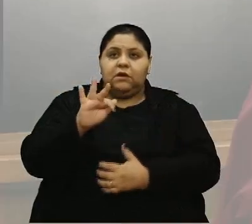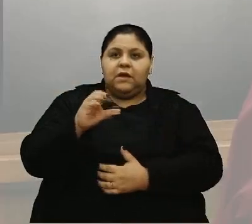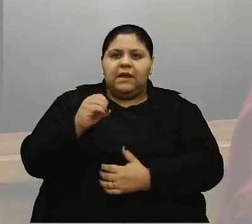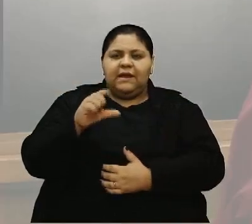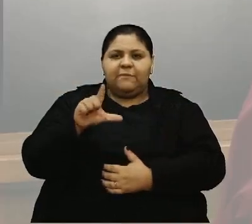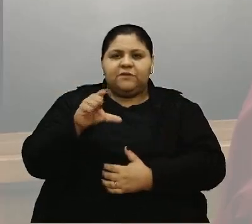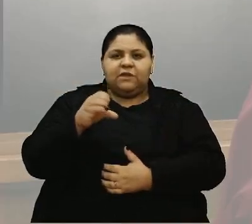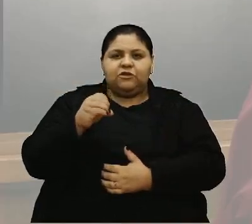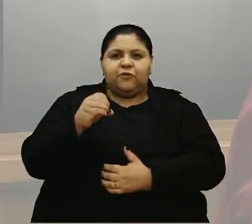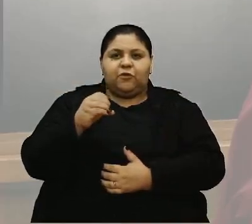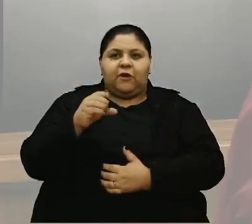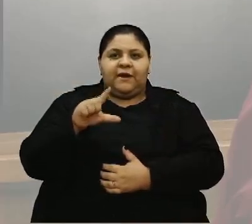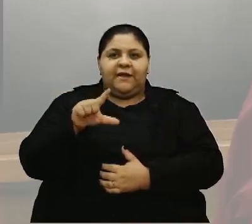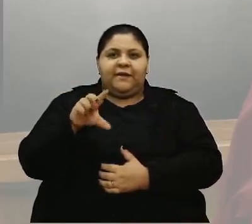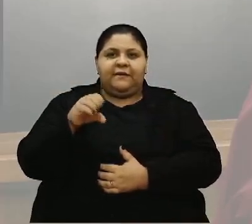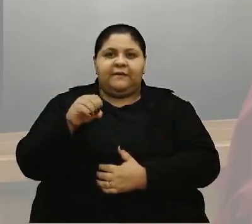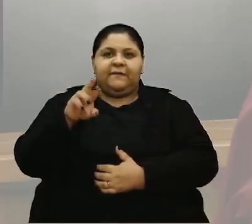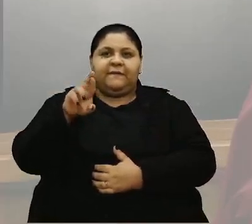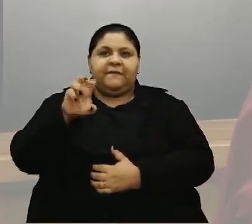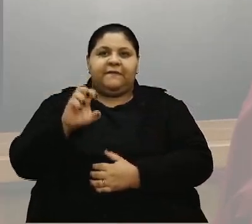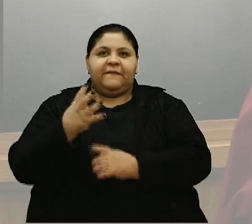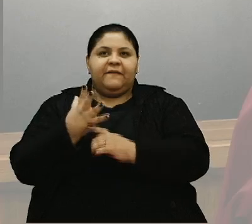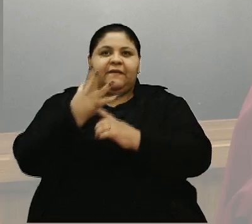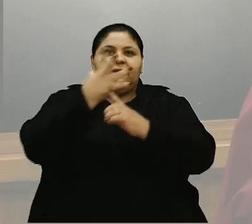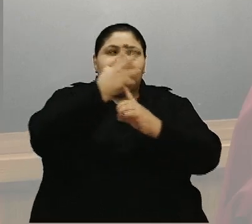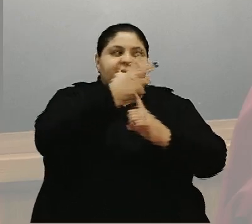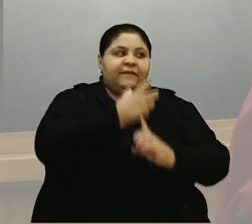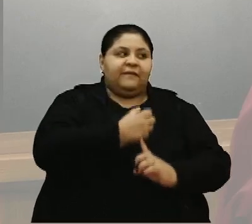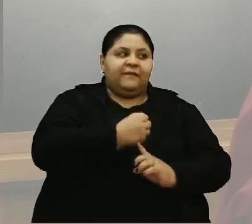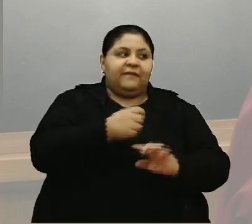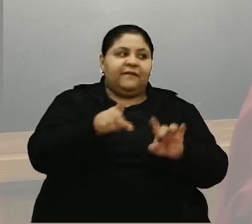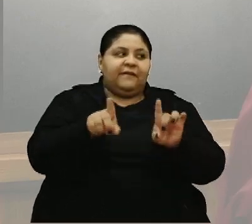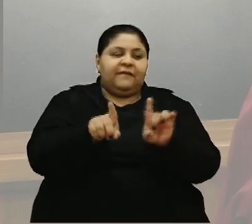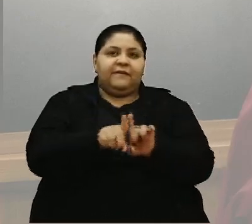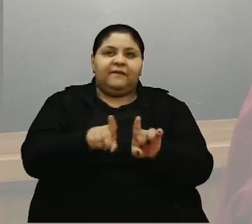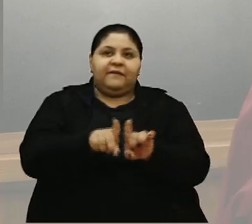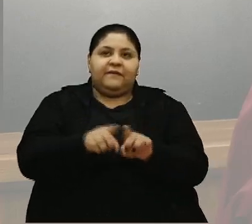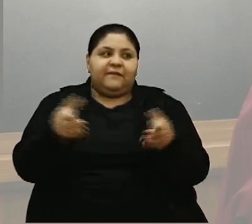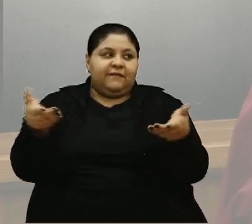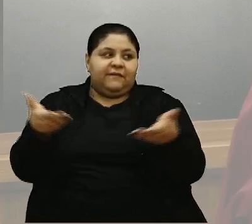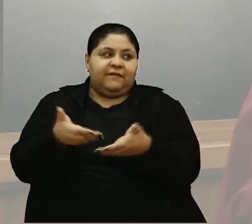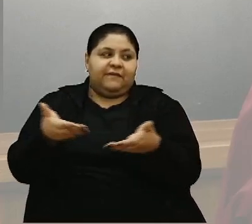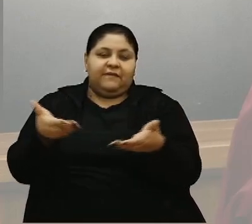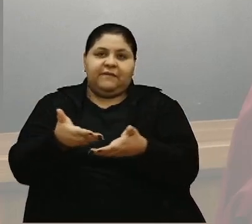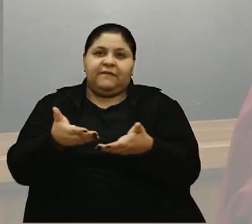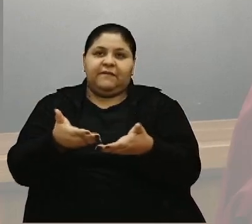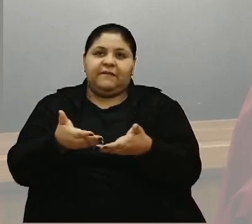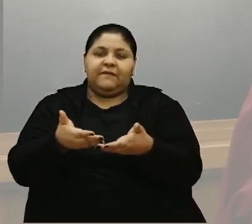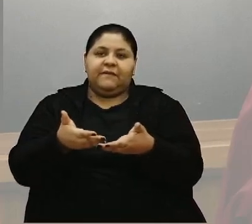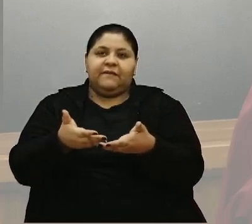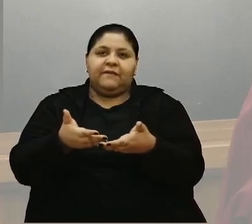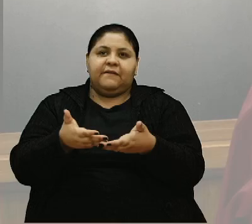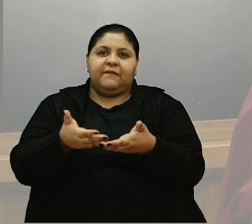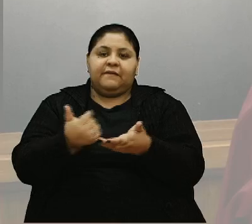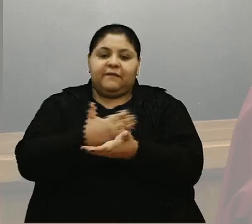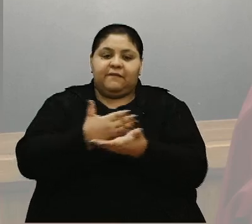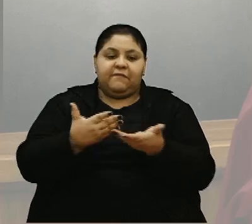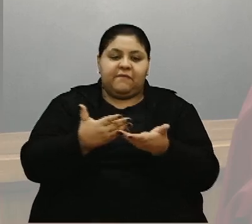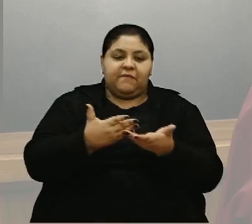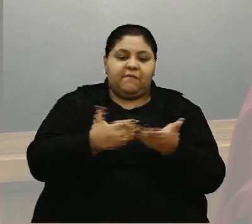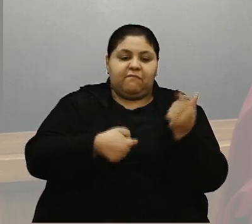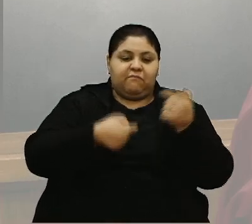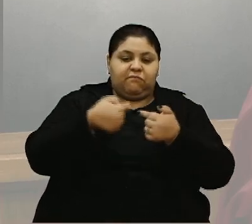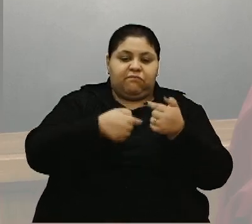já estava no outro projeto, e agora é importante, antes de entrar na discussão da